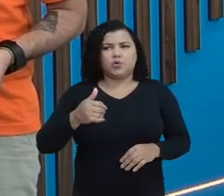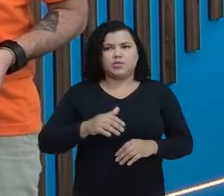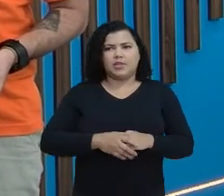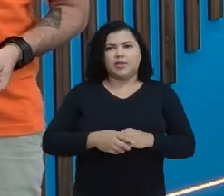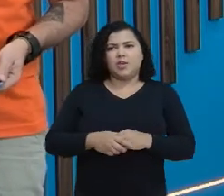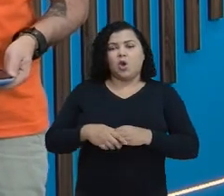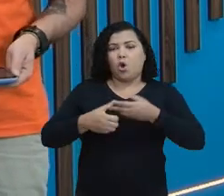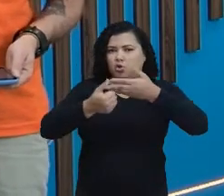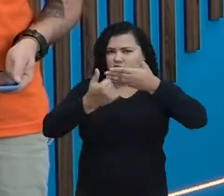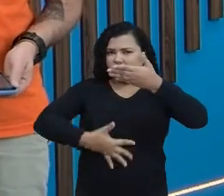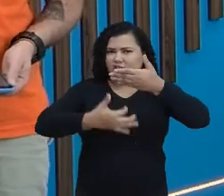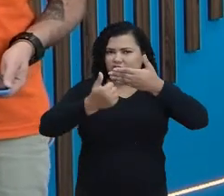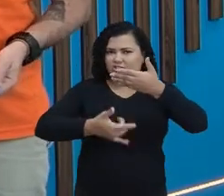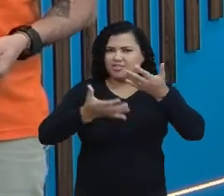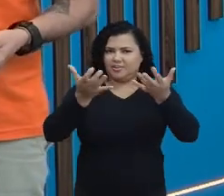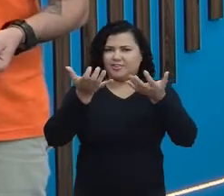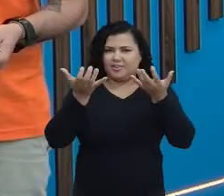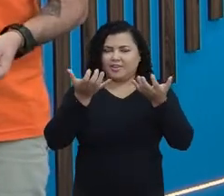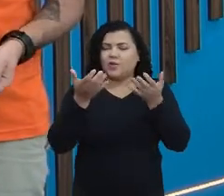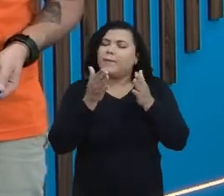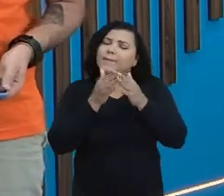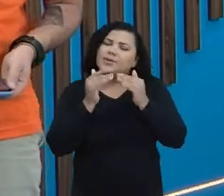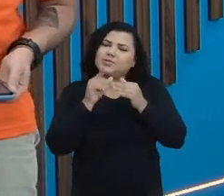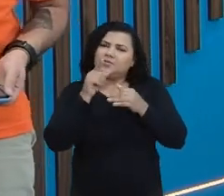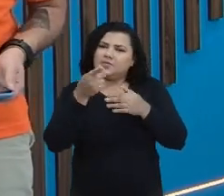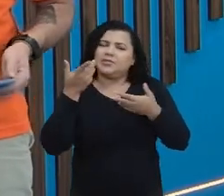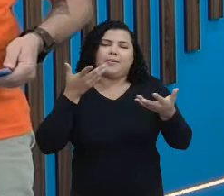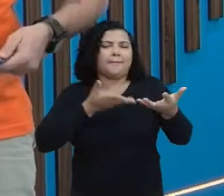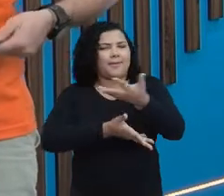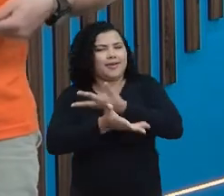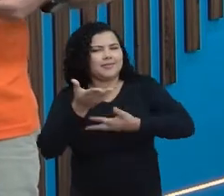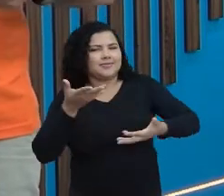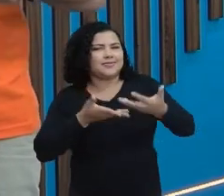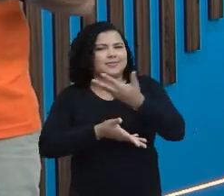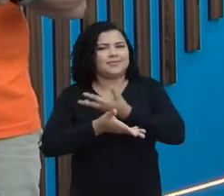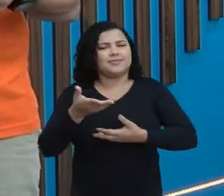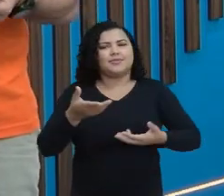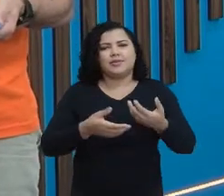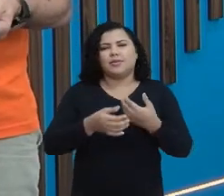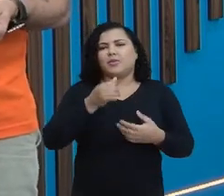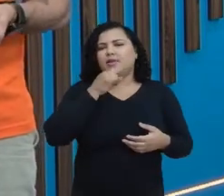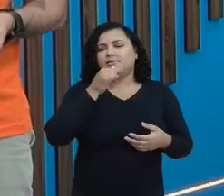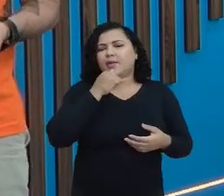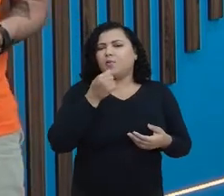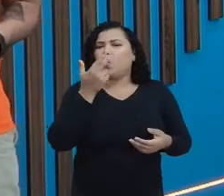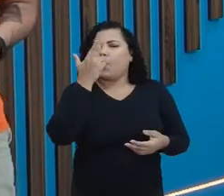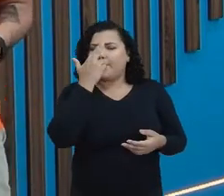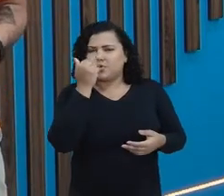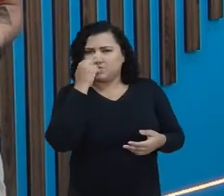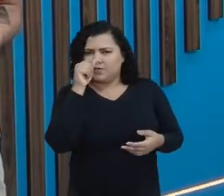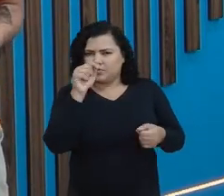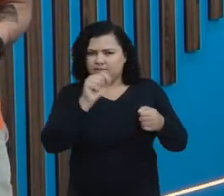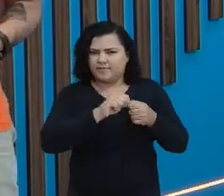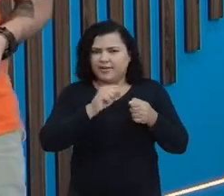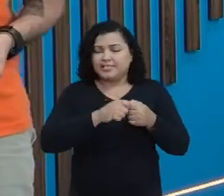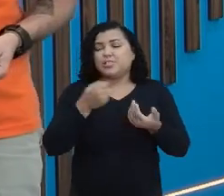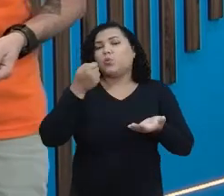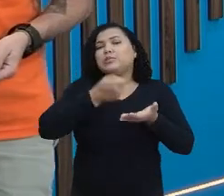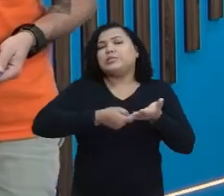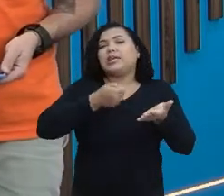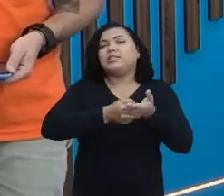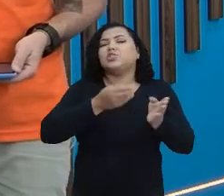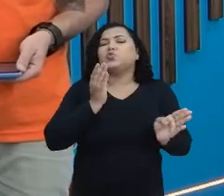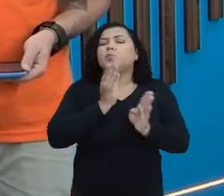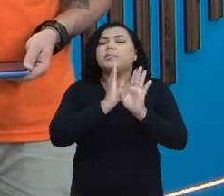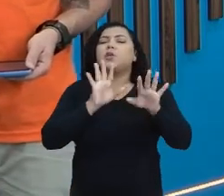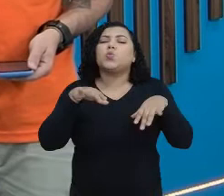símbolo de chat, eu peço que você faça o seguinte, a mesma coisa que eu fiz aqui, só que tentar descobrir qual é o